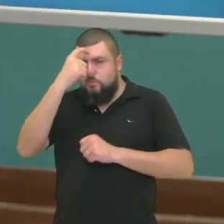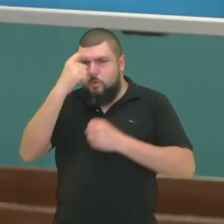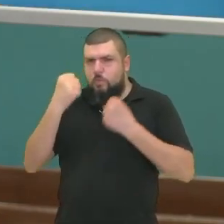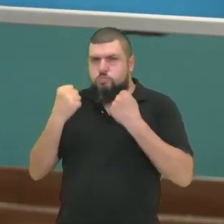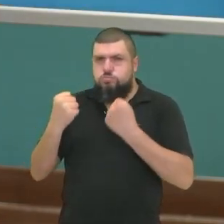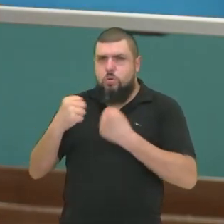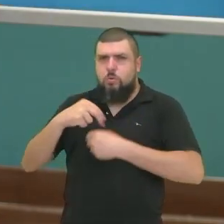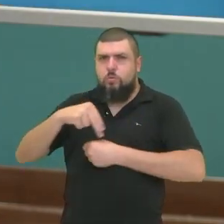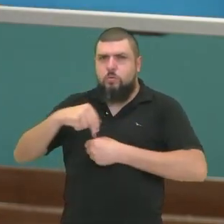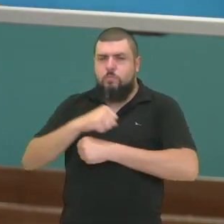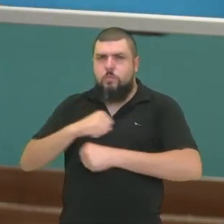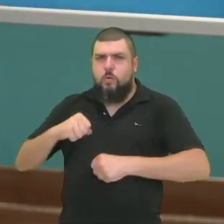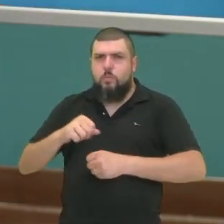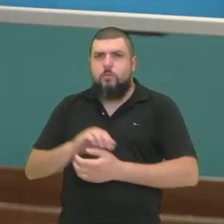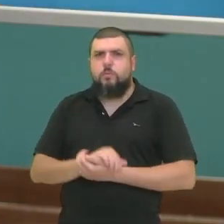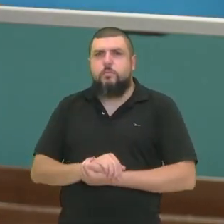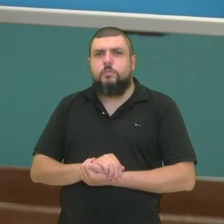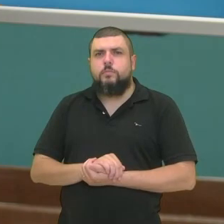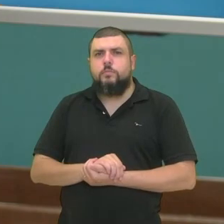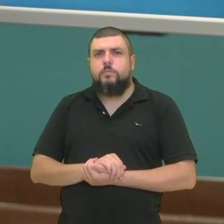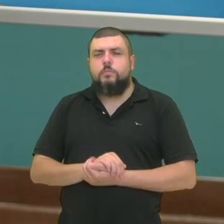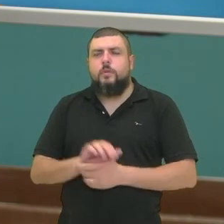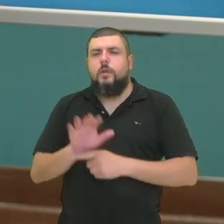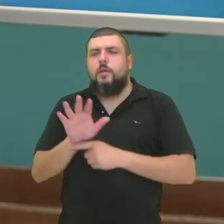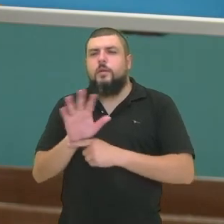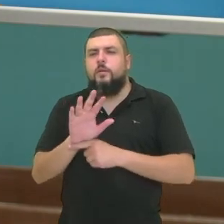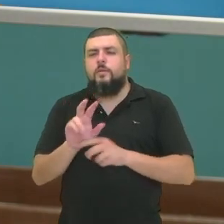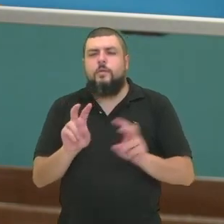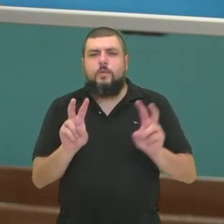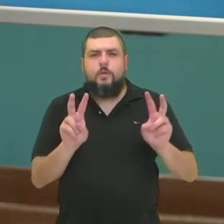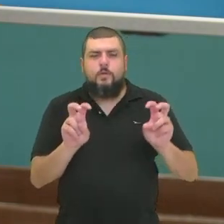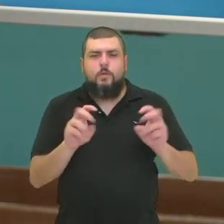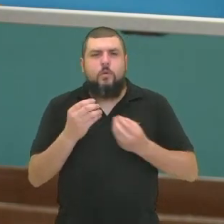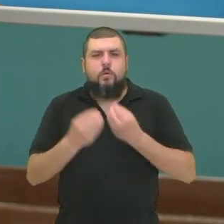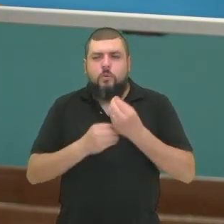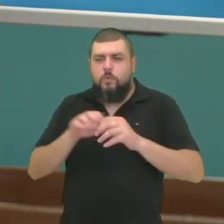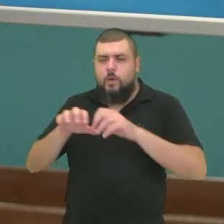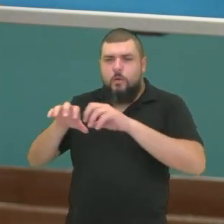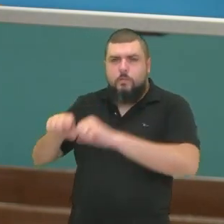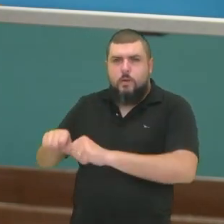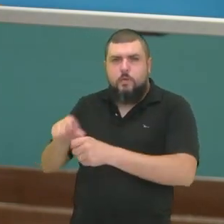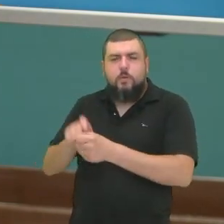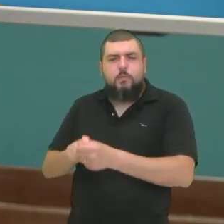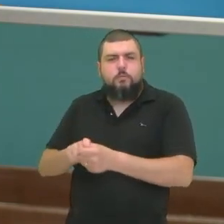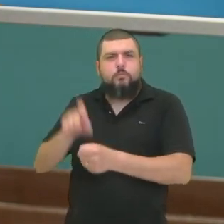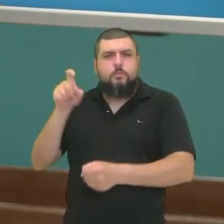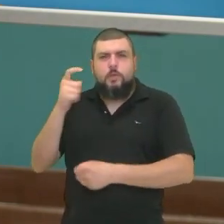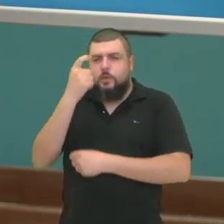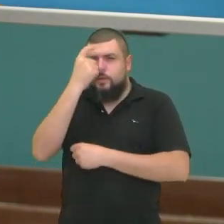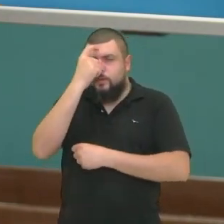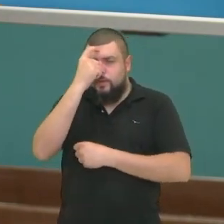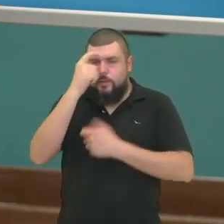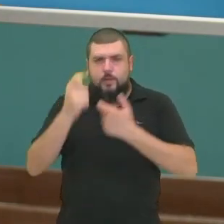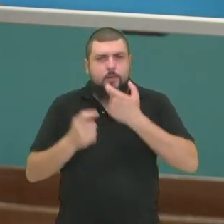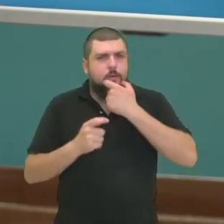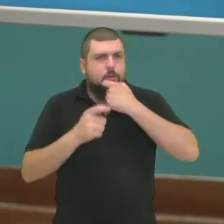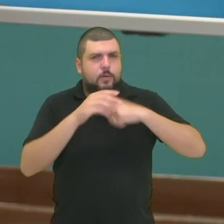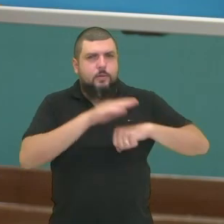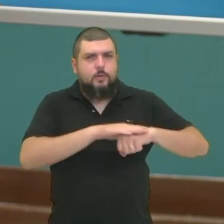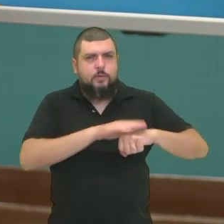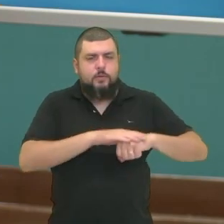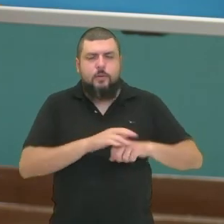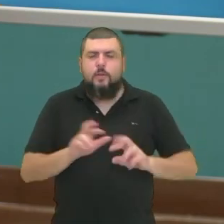Caxemira e nesse vídeo nós falamos sobre o processo de colonização e descolonização da Índia por parte da Inglaterra